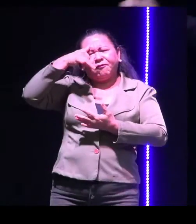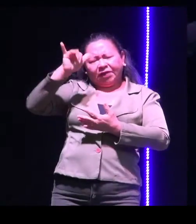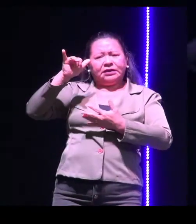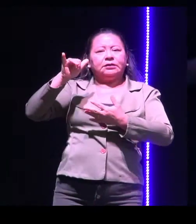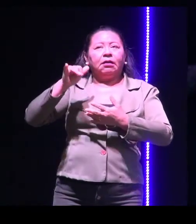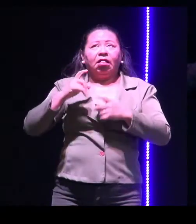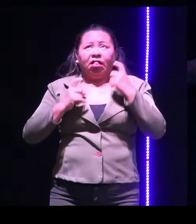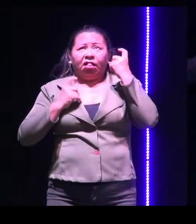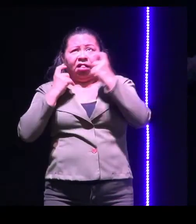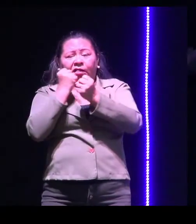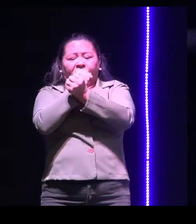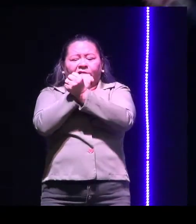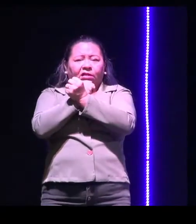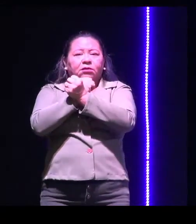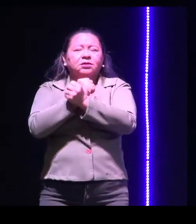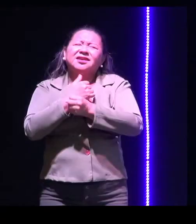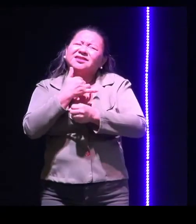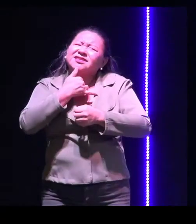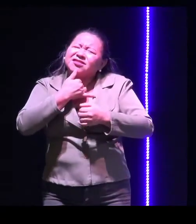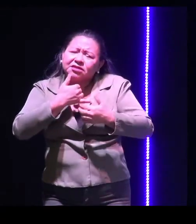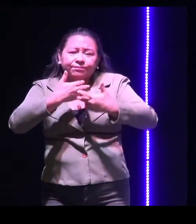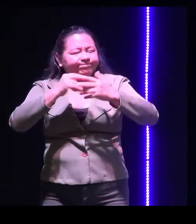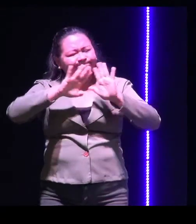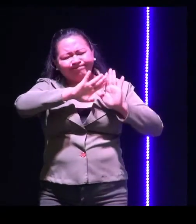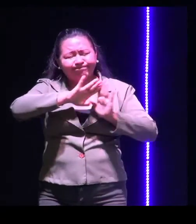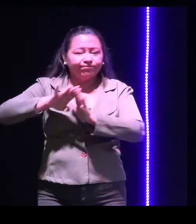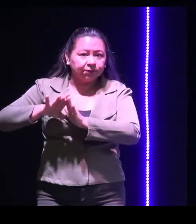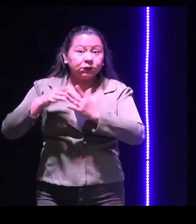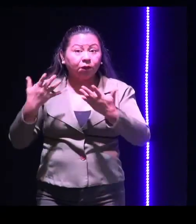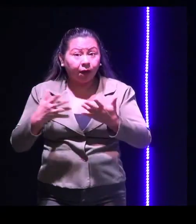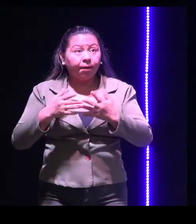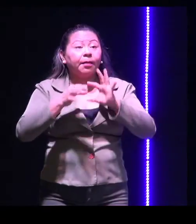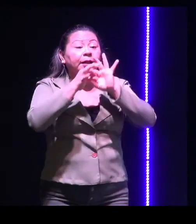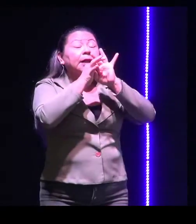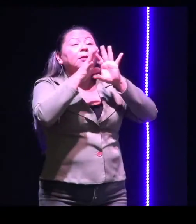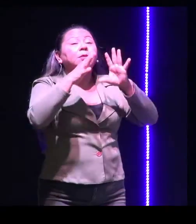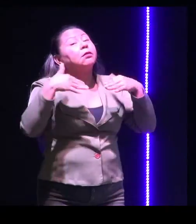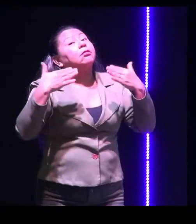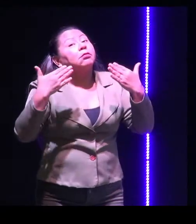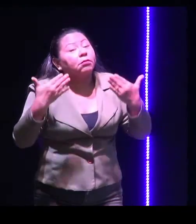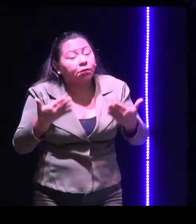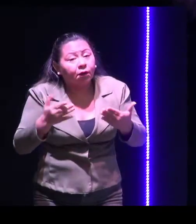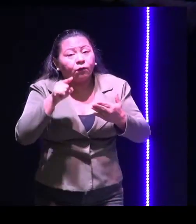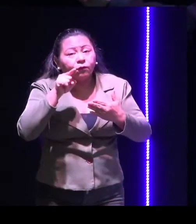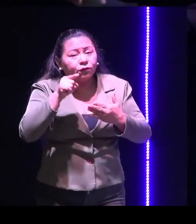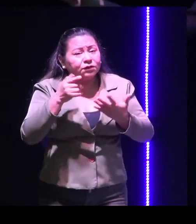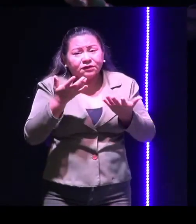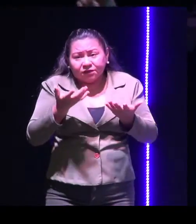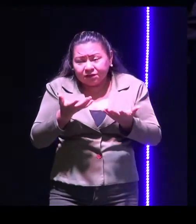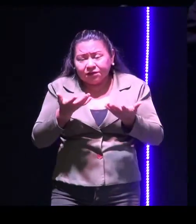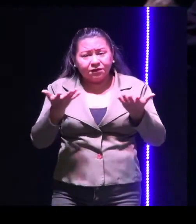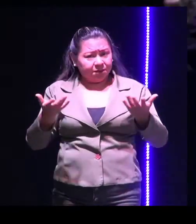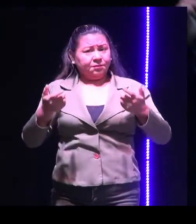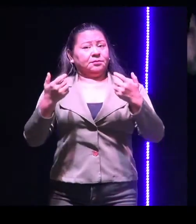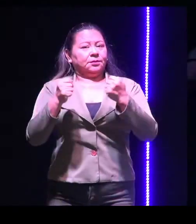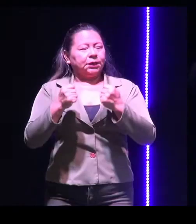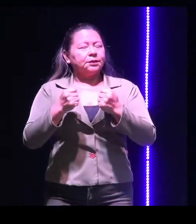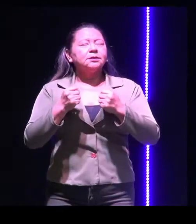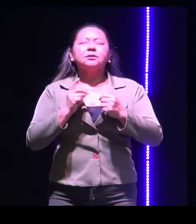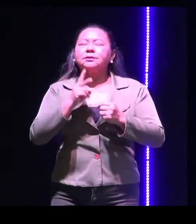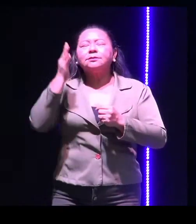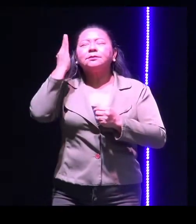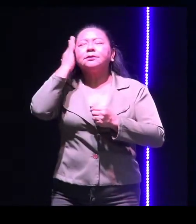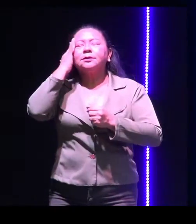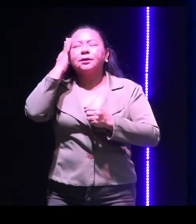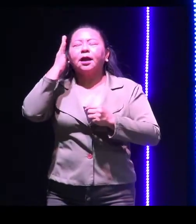a um jugo de escravidão. Foi para a liberdade, aí ele diz o seguinte: então não o quê? Não se